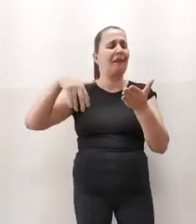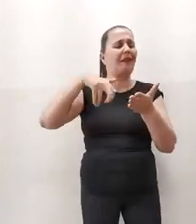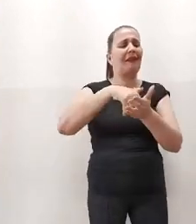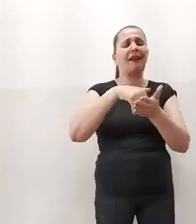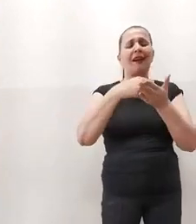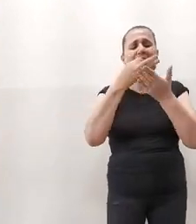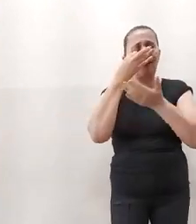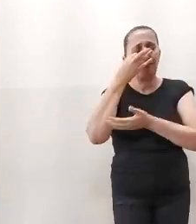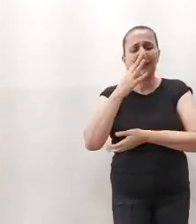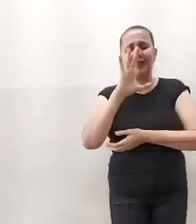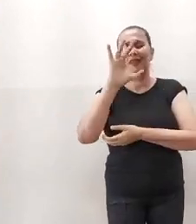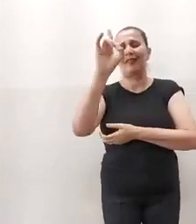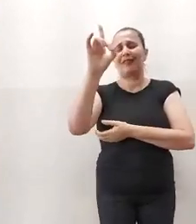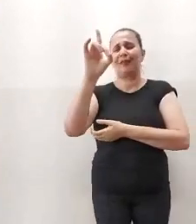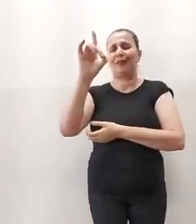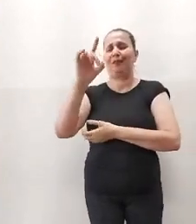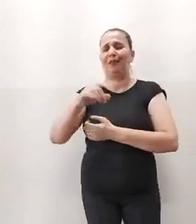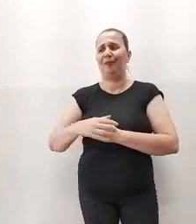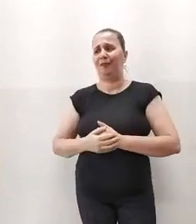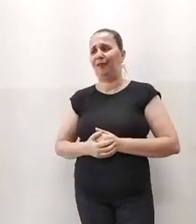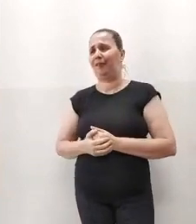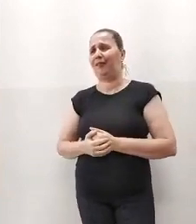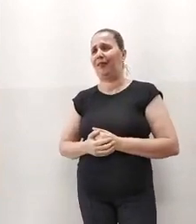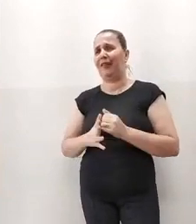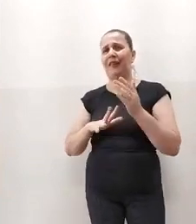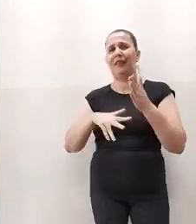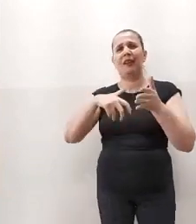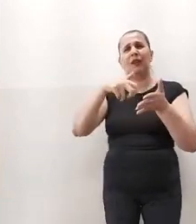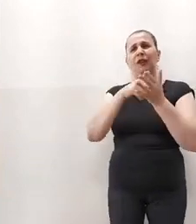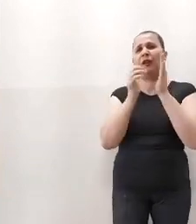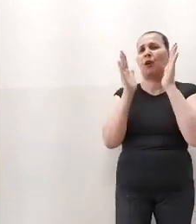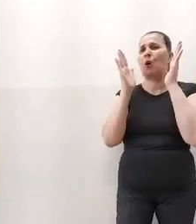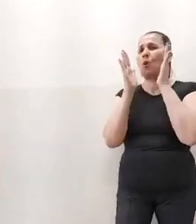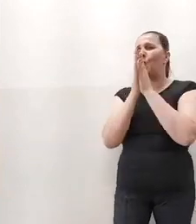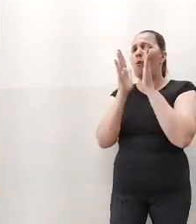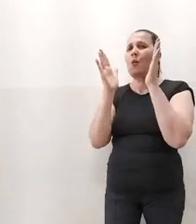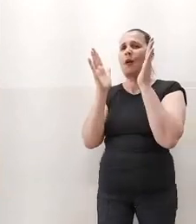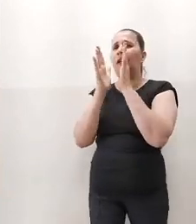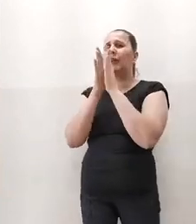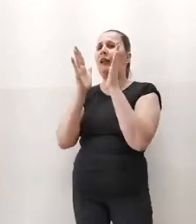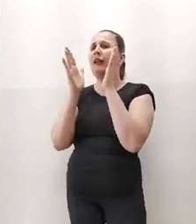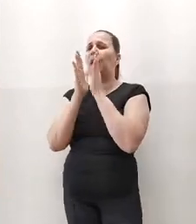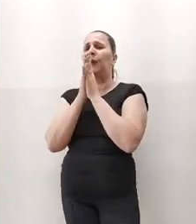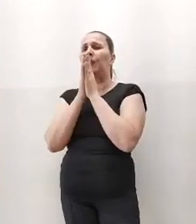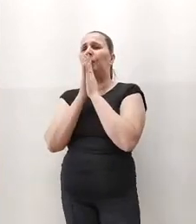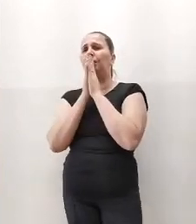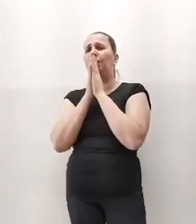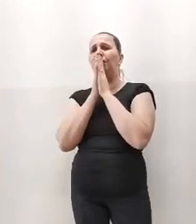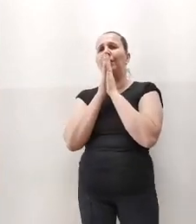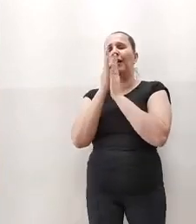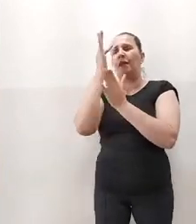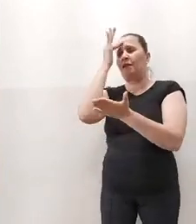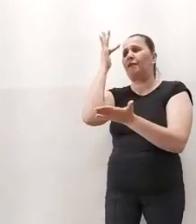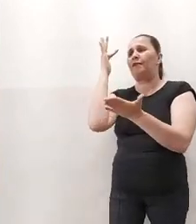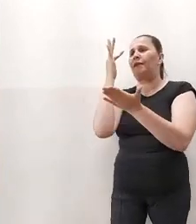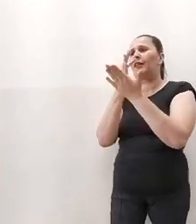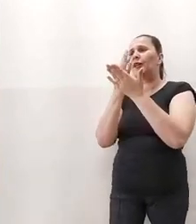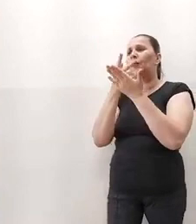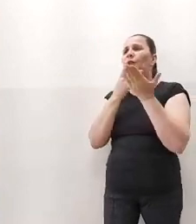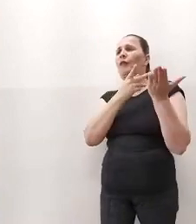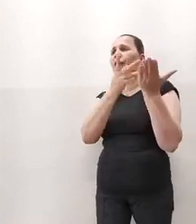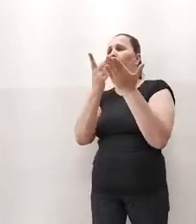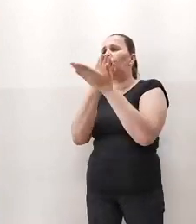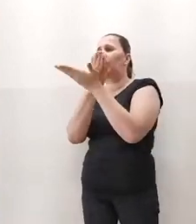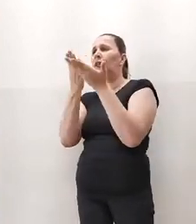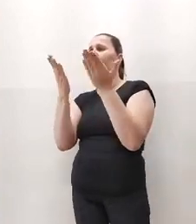visão natural, se ajoelha aqui, faz uma oração pequena. É um ato de fé que eu estou te convidando a fazer, foi o que